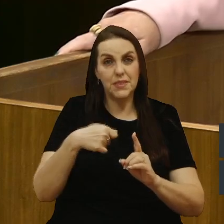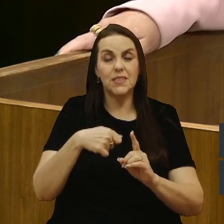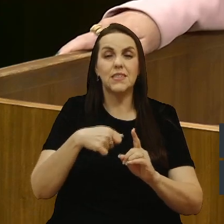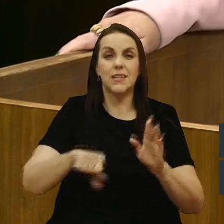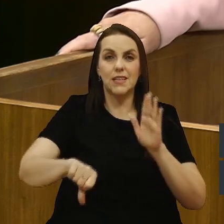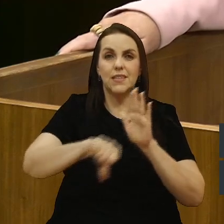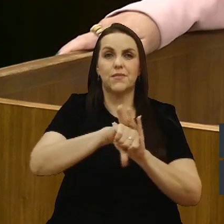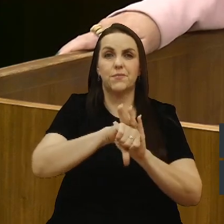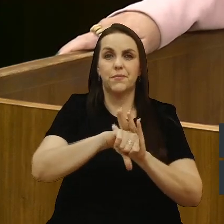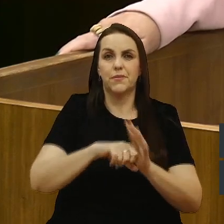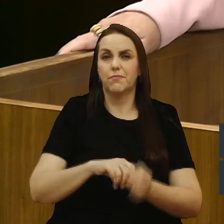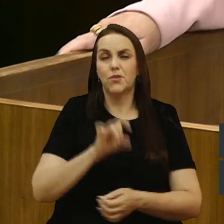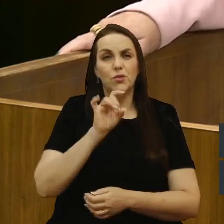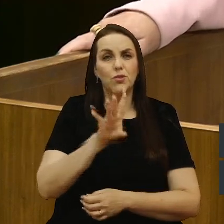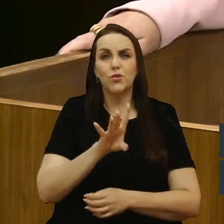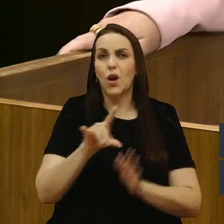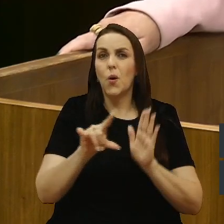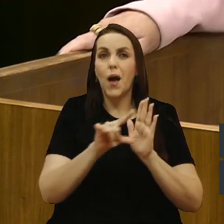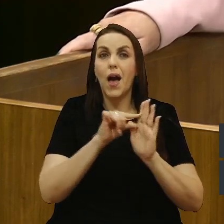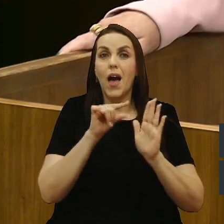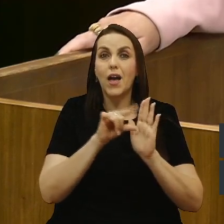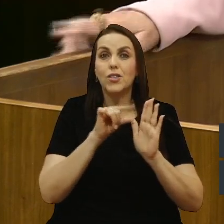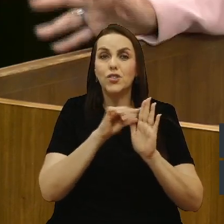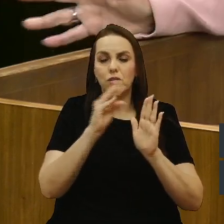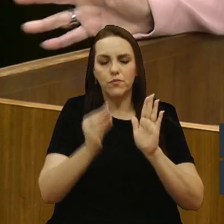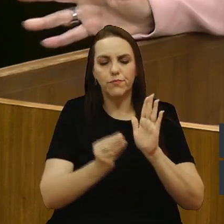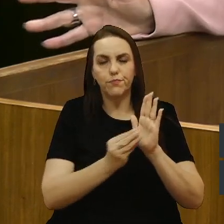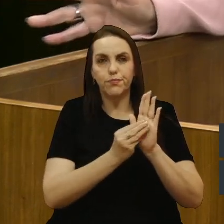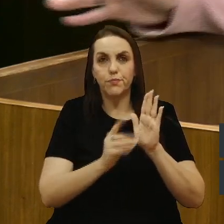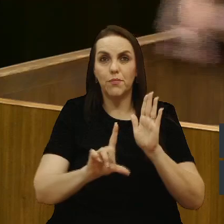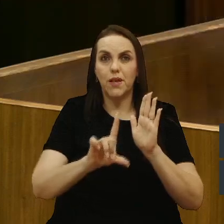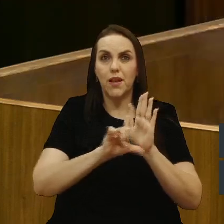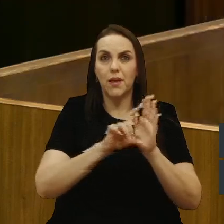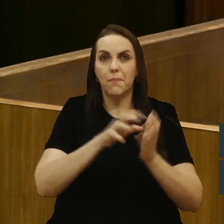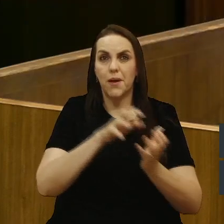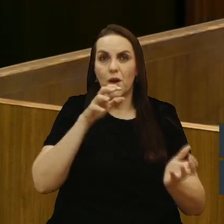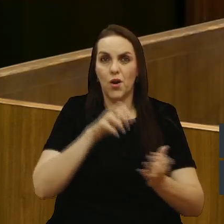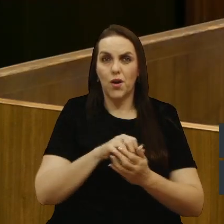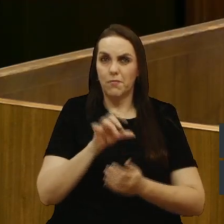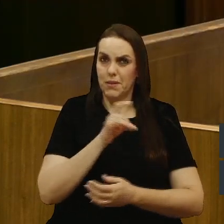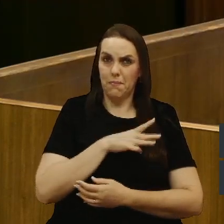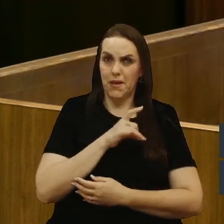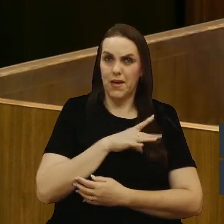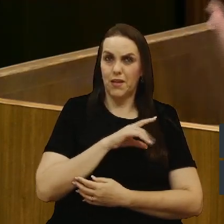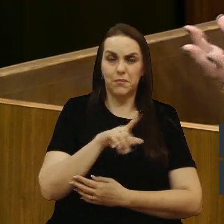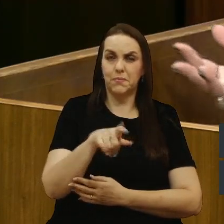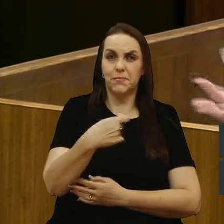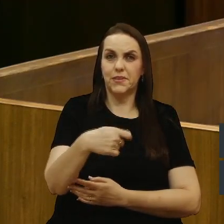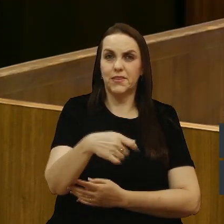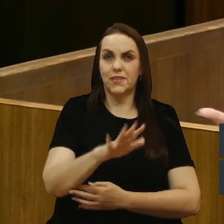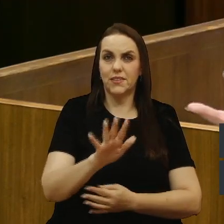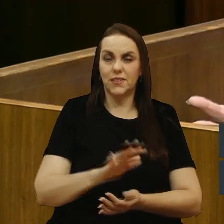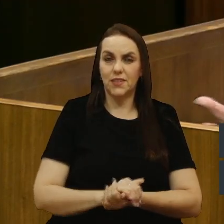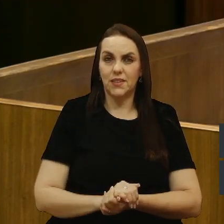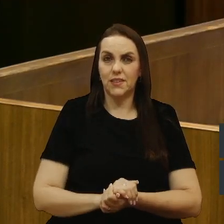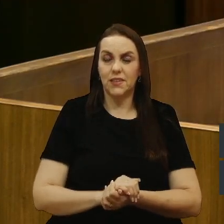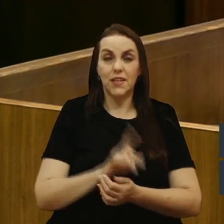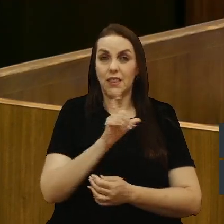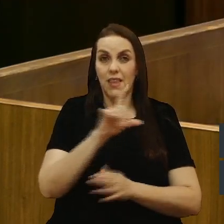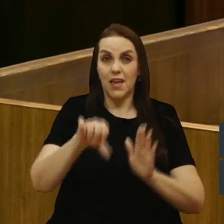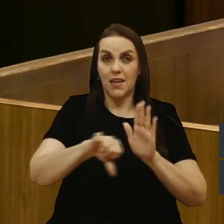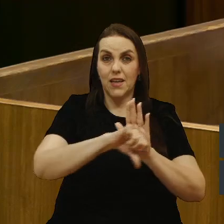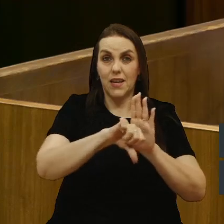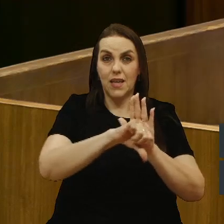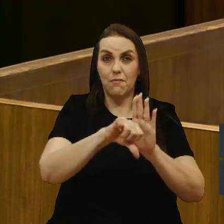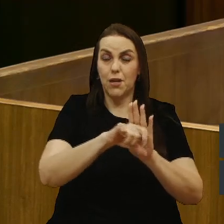crime. É só um artigo para colocar numa lei maior. E, gente, não precisa ter medo de ser criminalizado. É